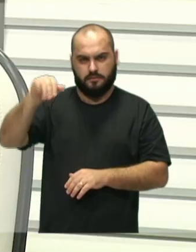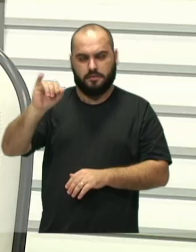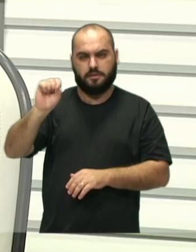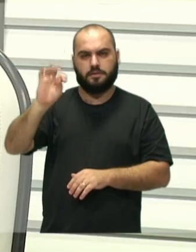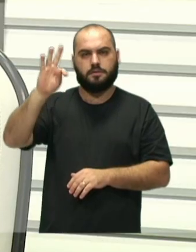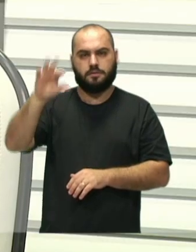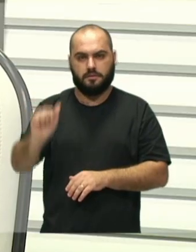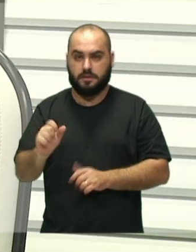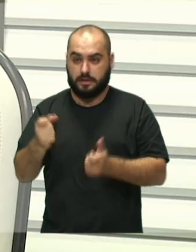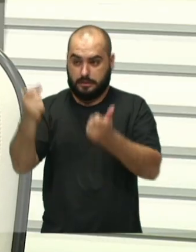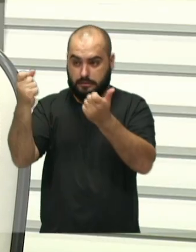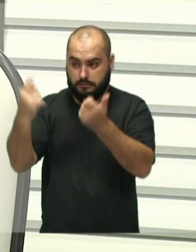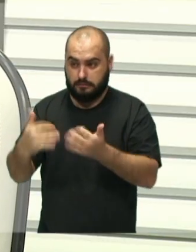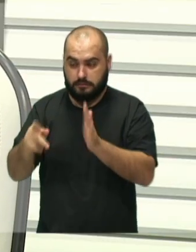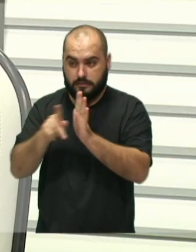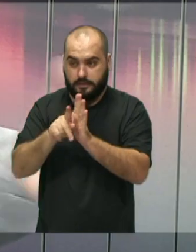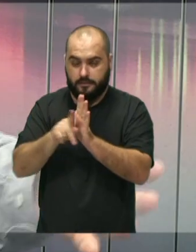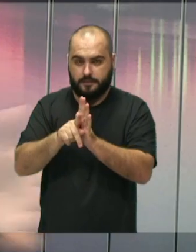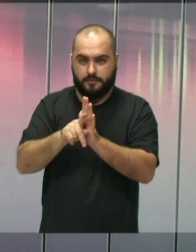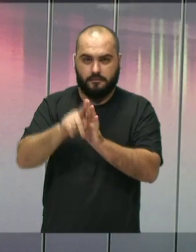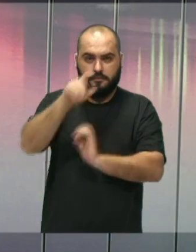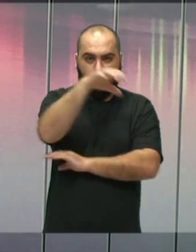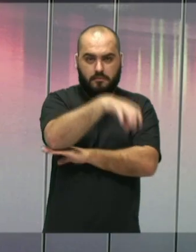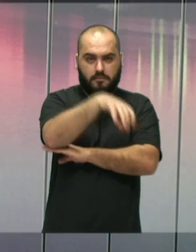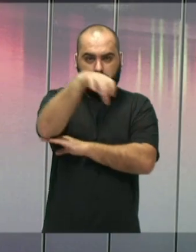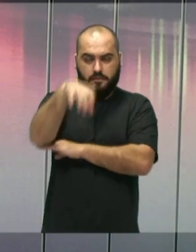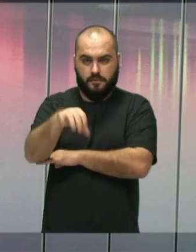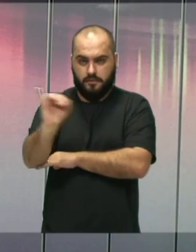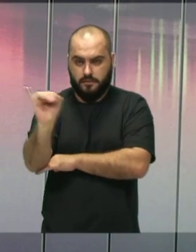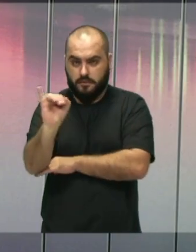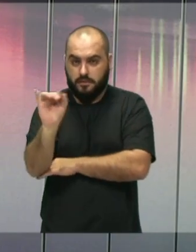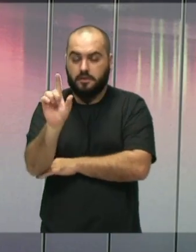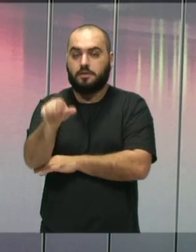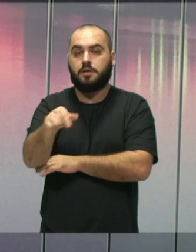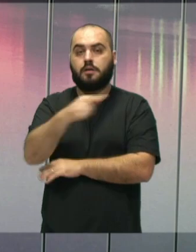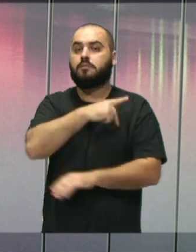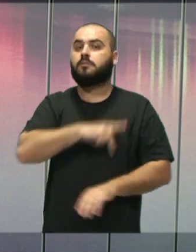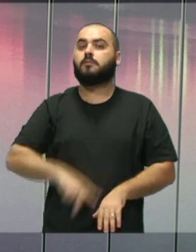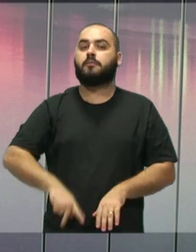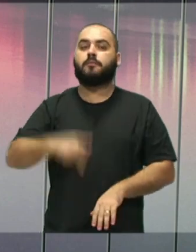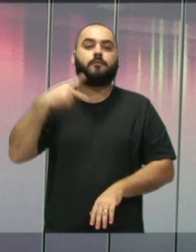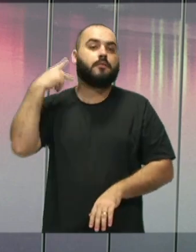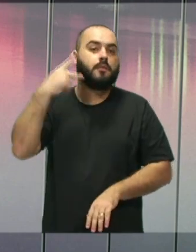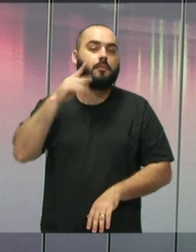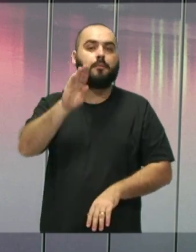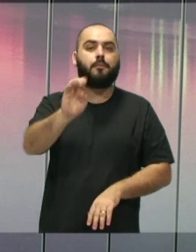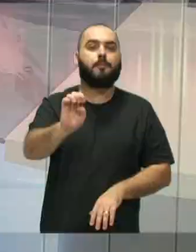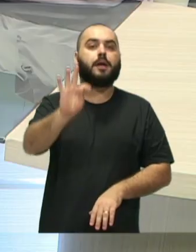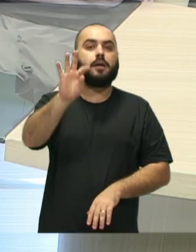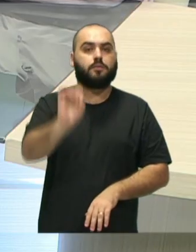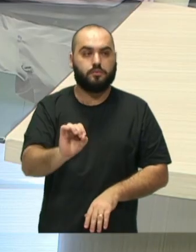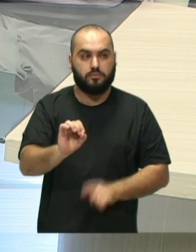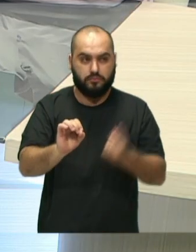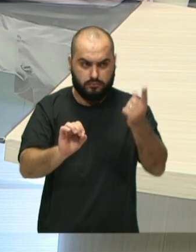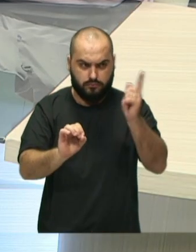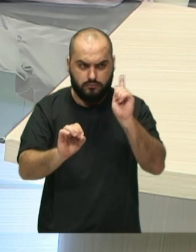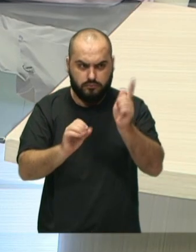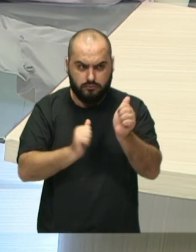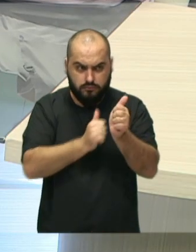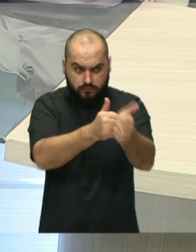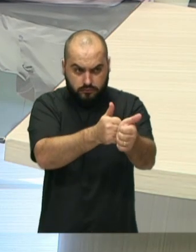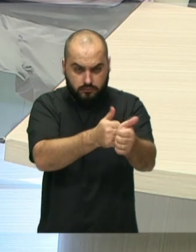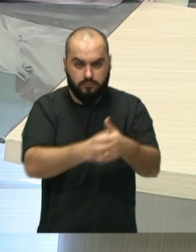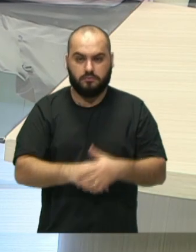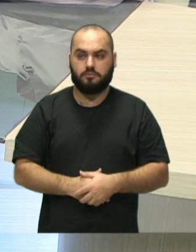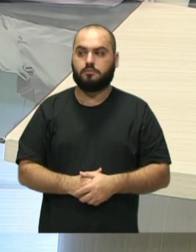desestatização do porto de Itajaí EA presidida pelo vereador Beto Cunha é o Senhor tem acompanhado esse trabalho essa